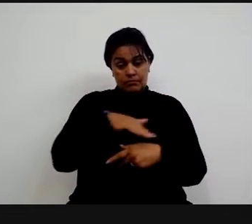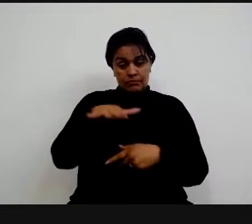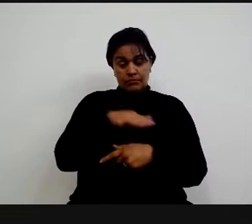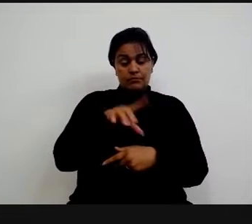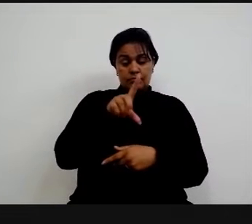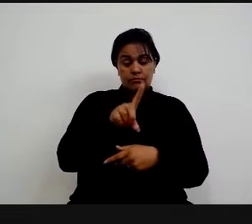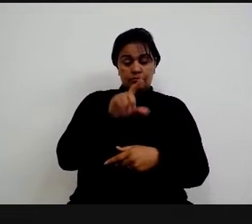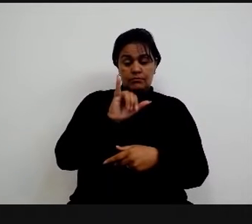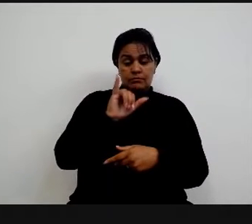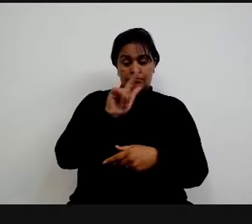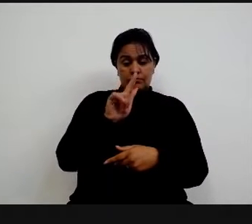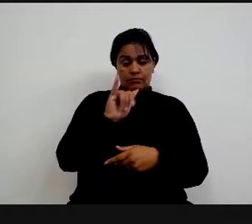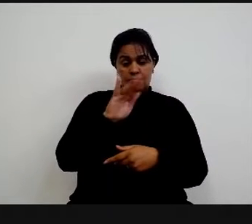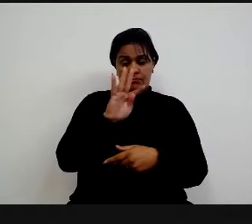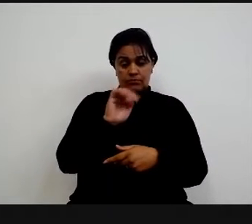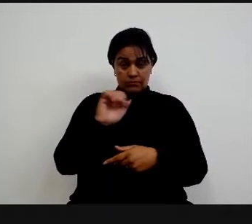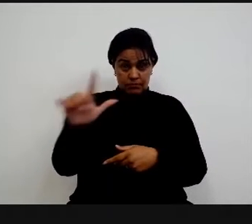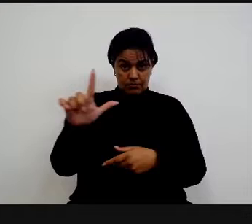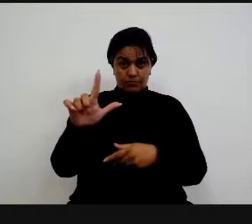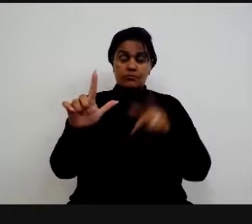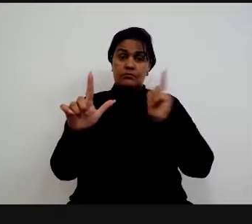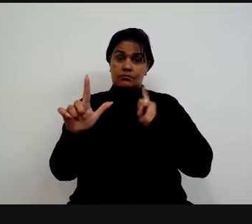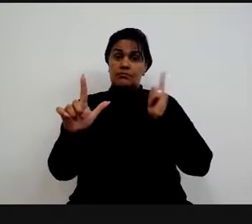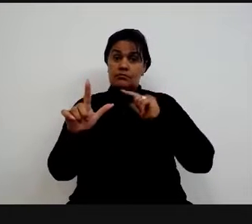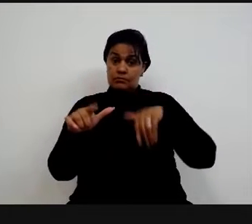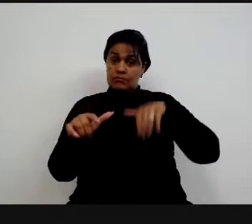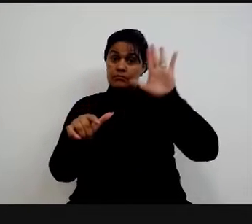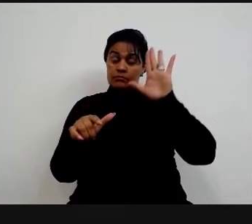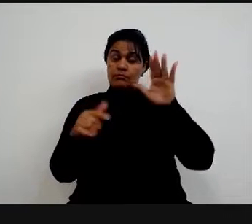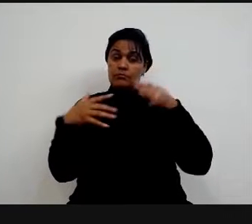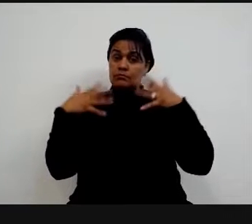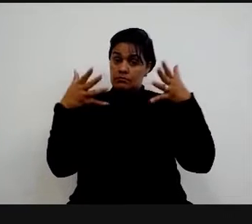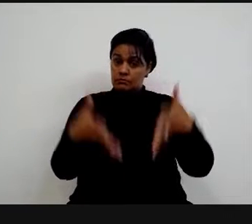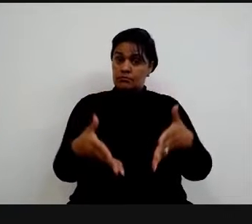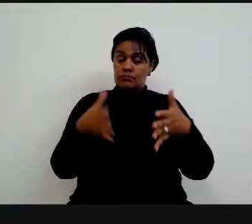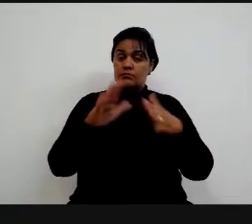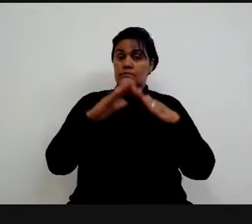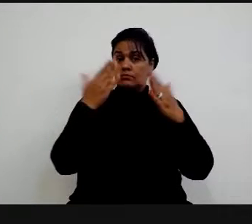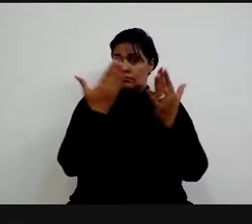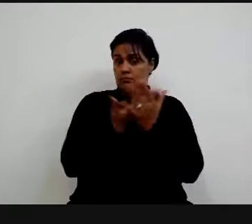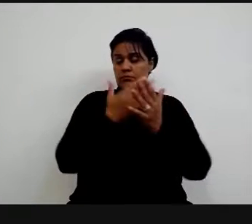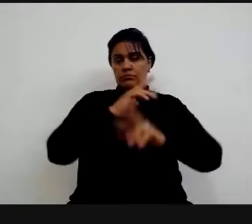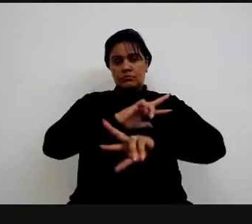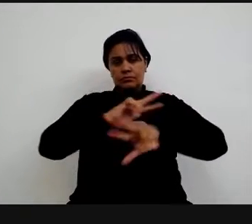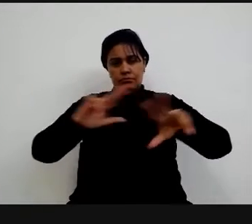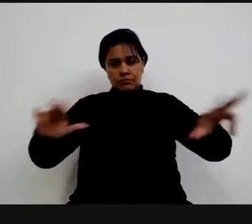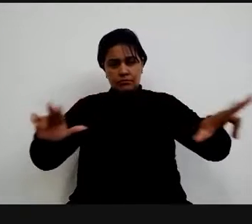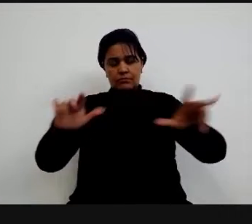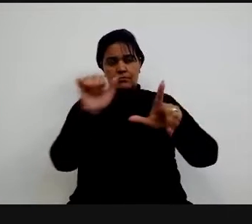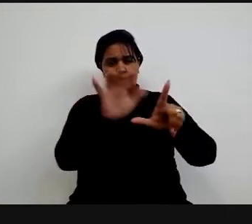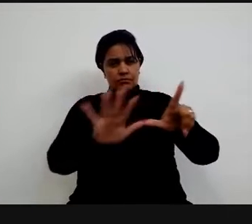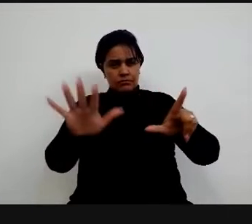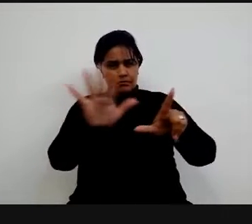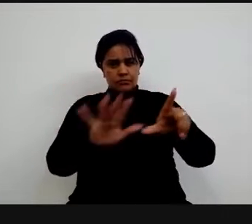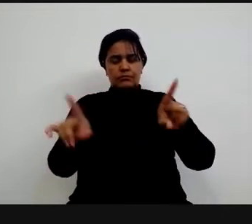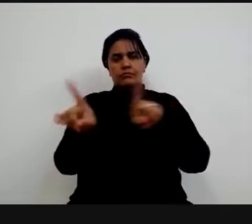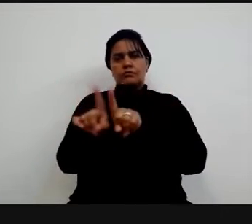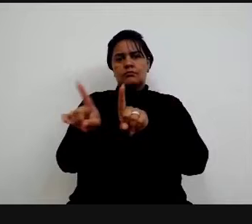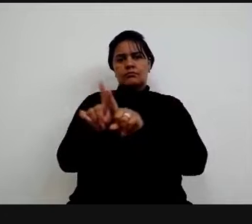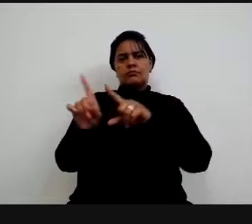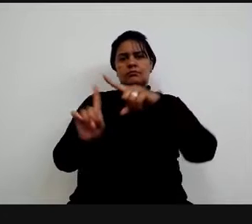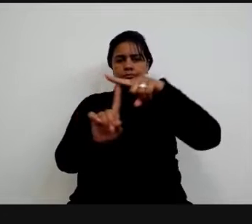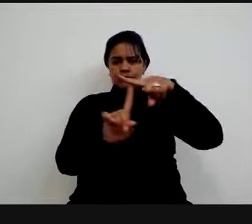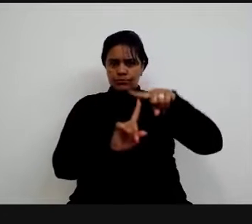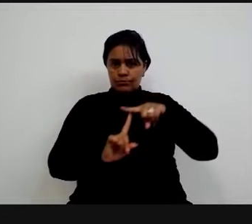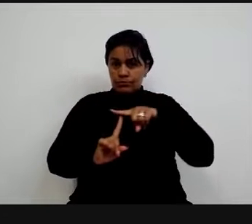cada vez mais aumenta a necessidade de atuação das escolas em diversas plataformas e formatos. E isso,